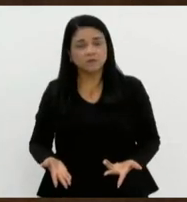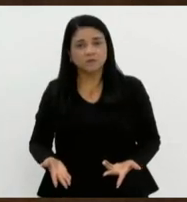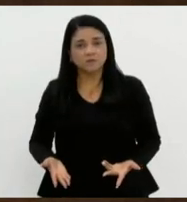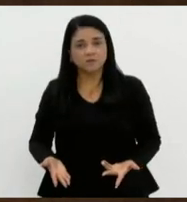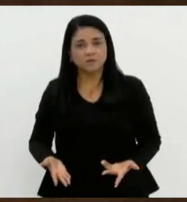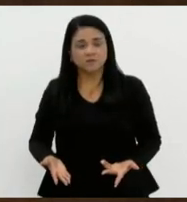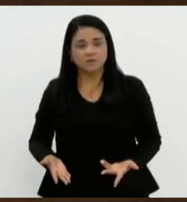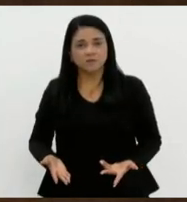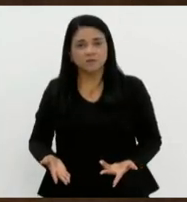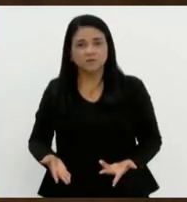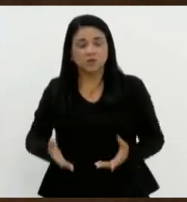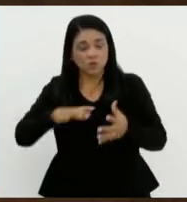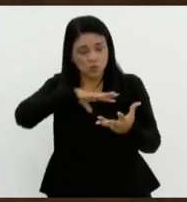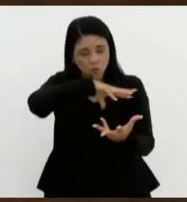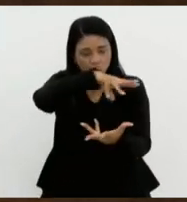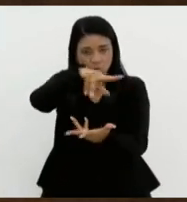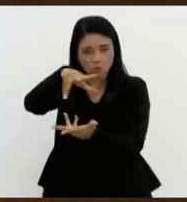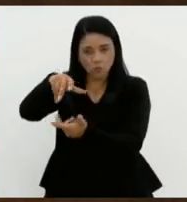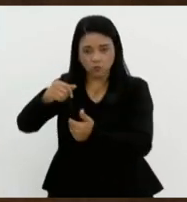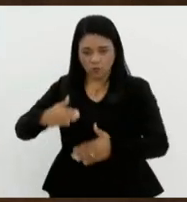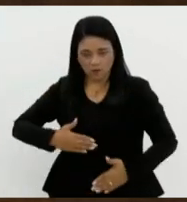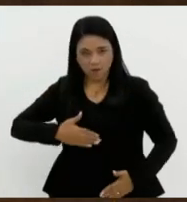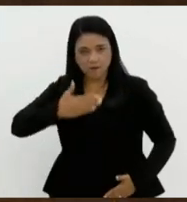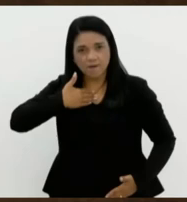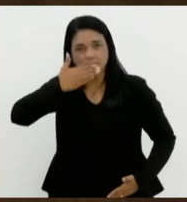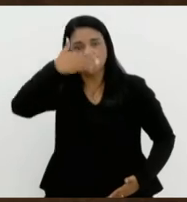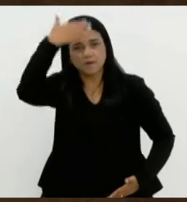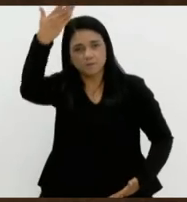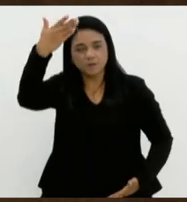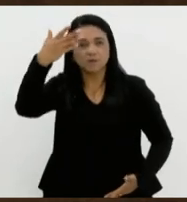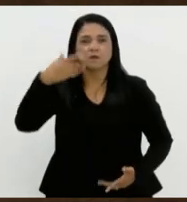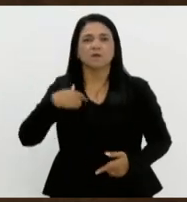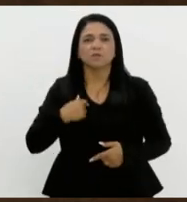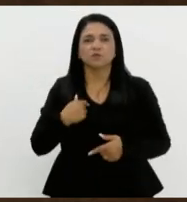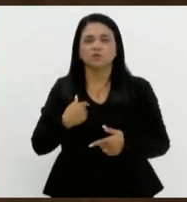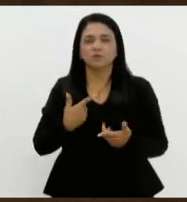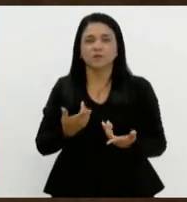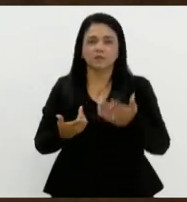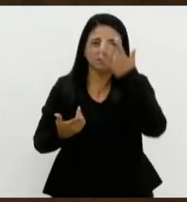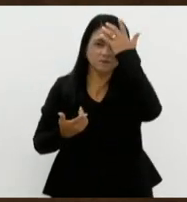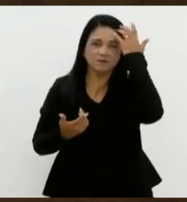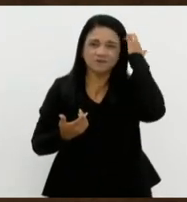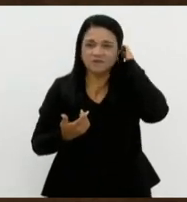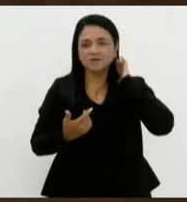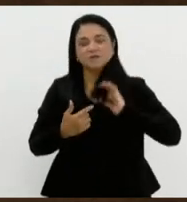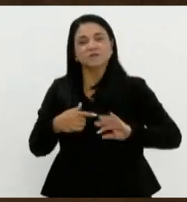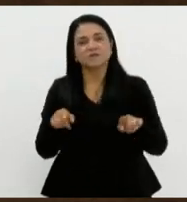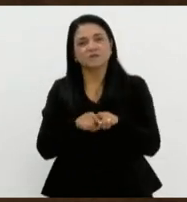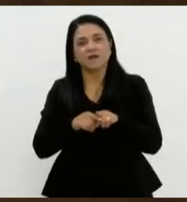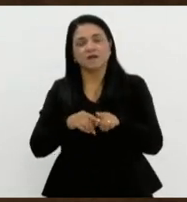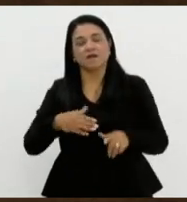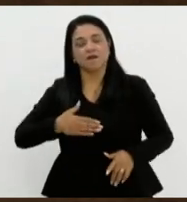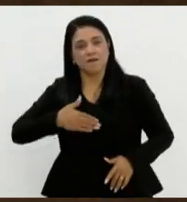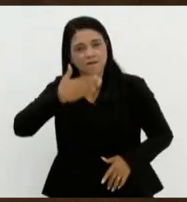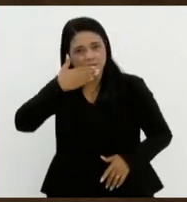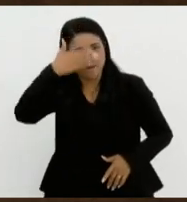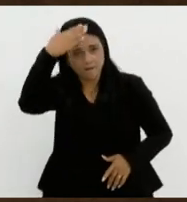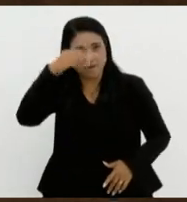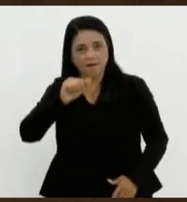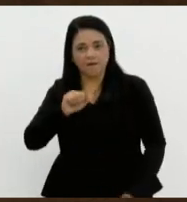parte do mundo árabe, do mundo muçulmano, do Omã, da Arábia Saudita, de tantos outros